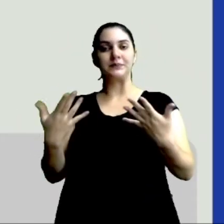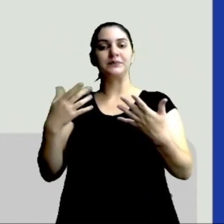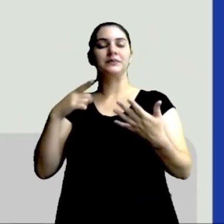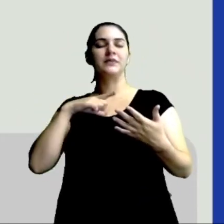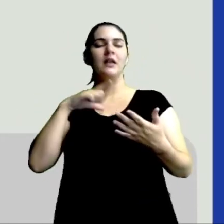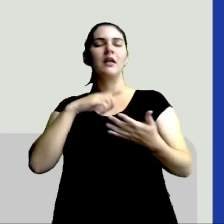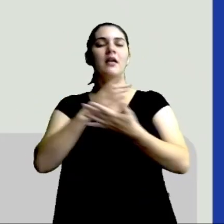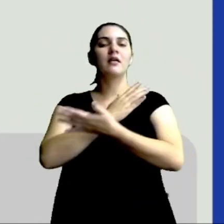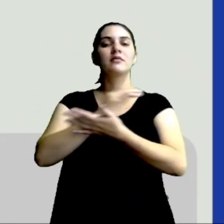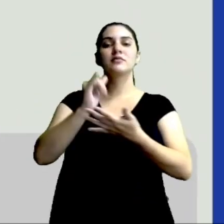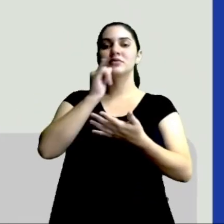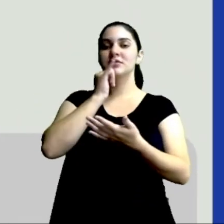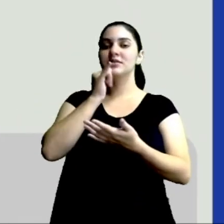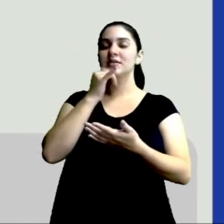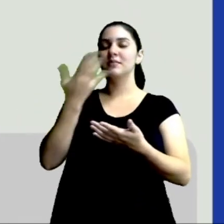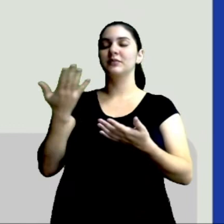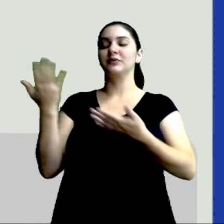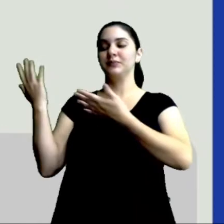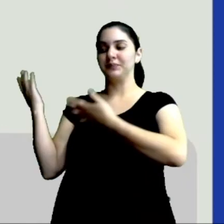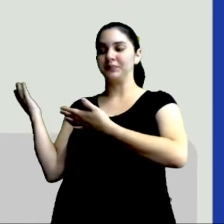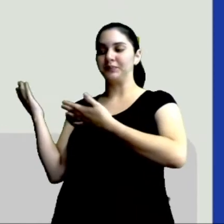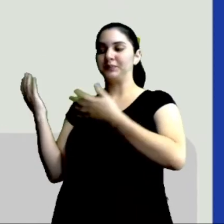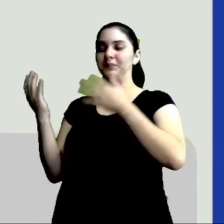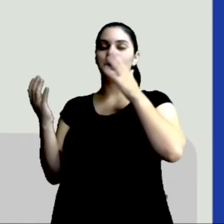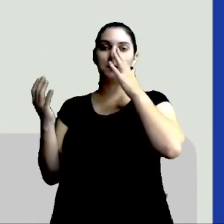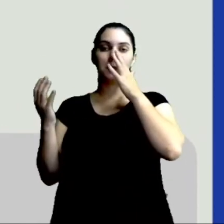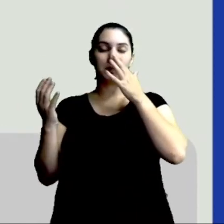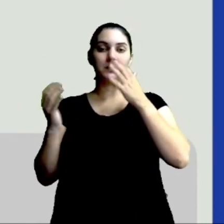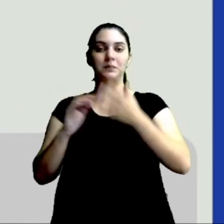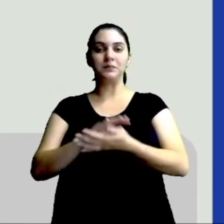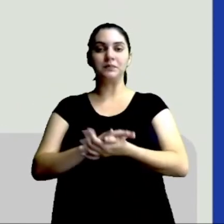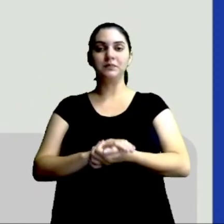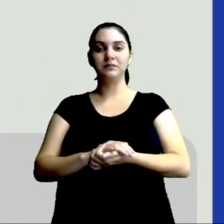oblíquos tônicos, certo? Então, ó,